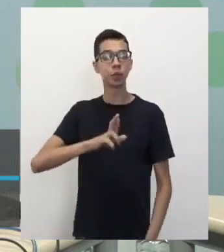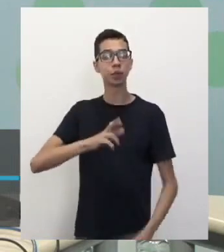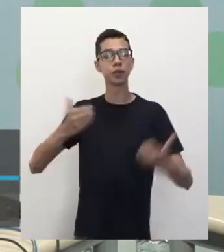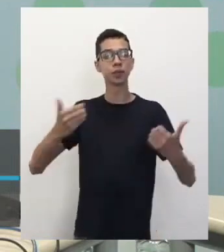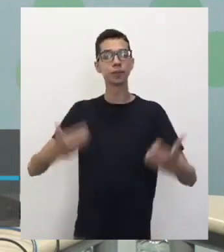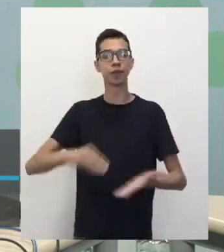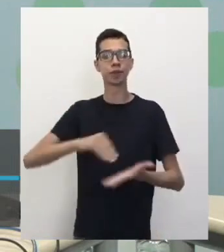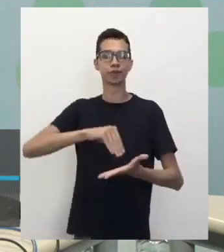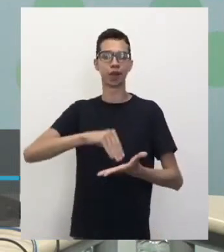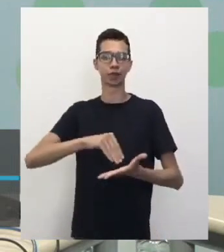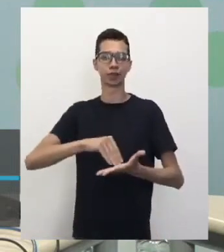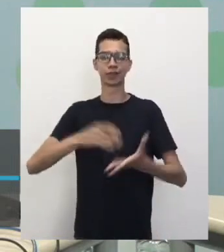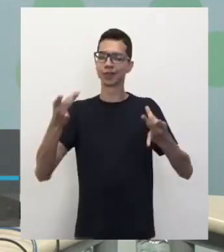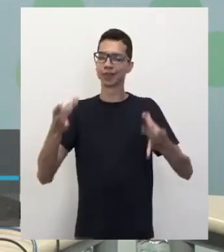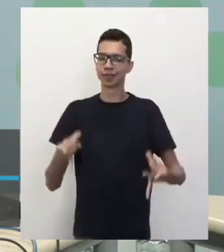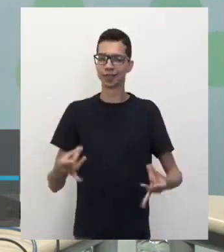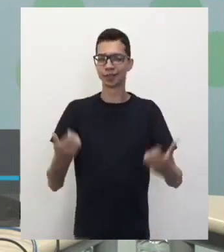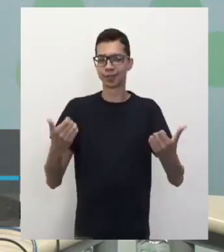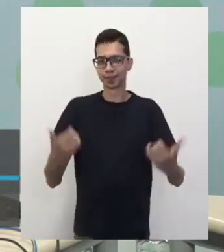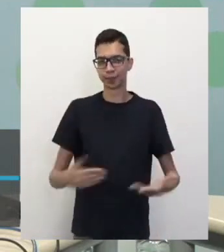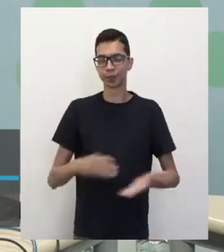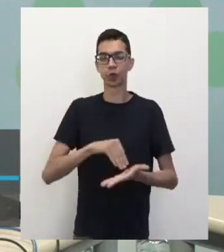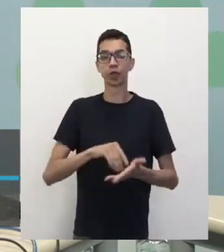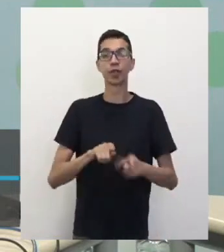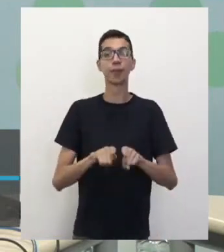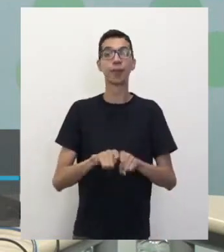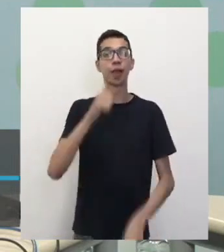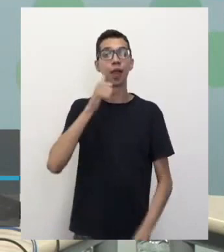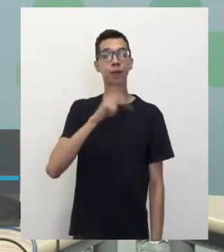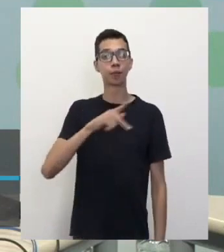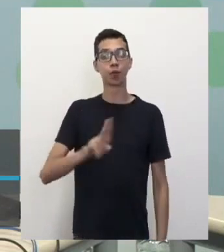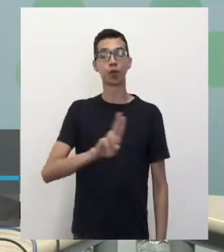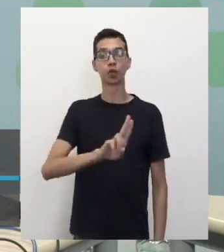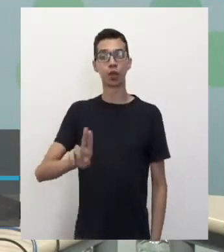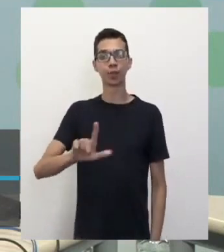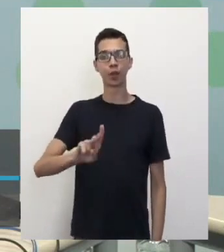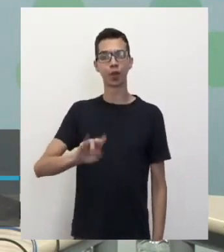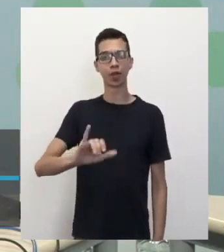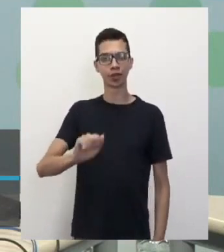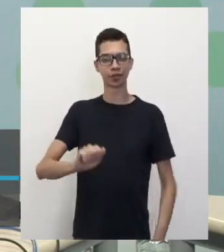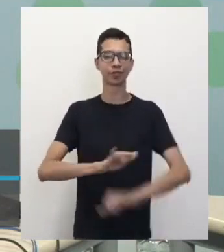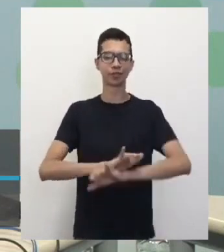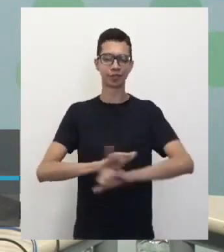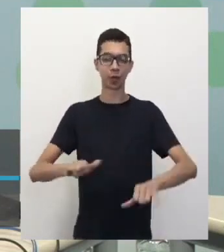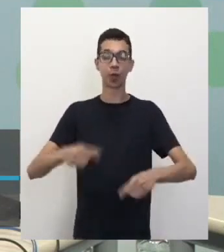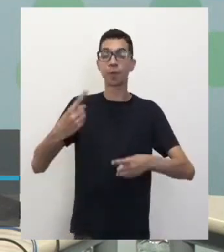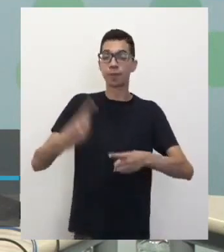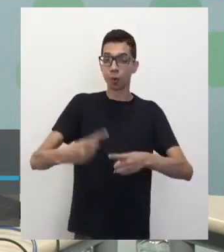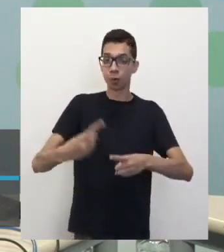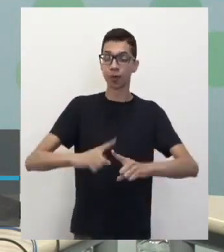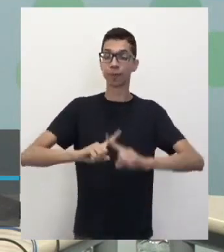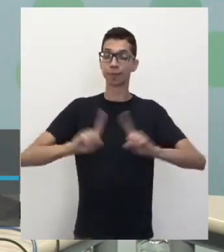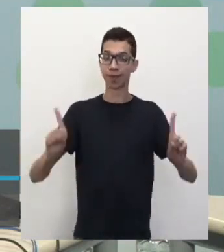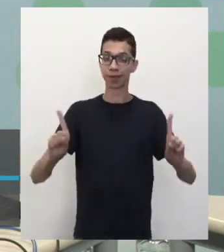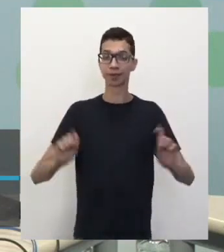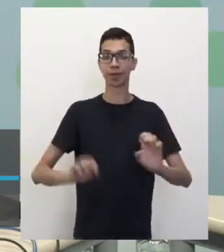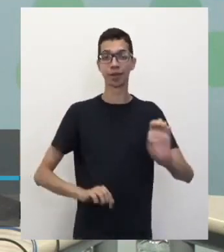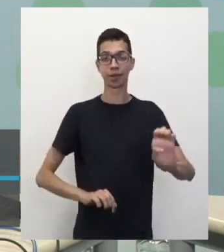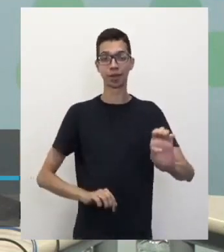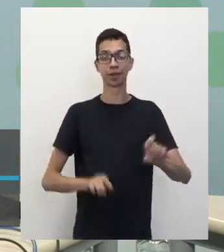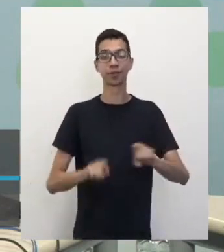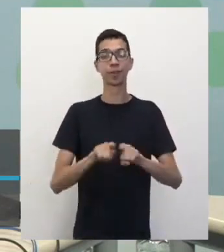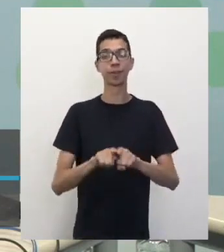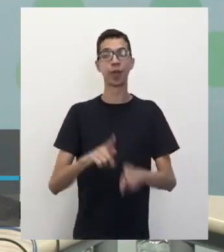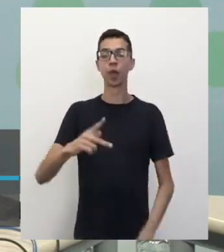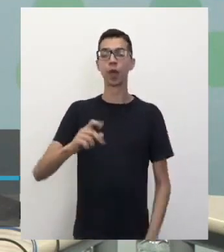monte, justificando a falta. A Luciana colocou pois, mas, e porém, né?